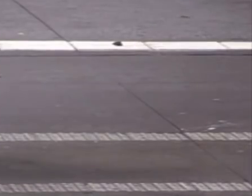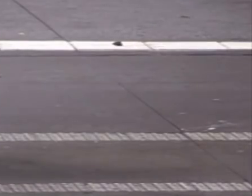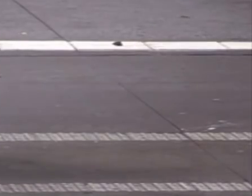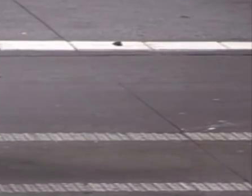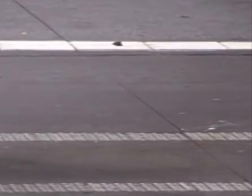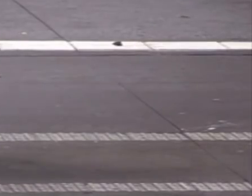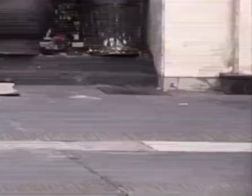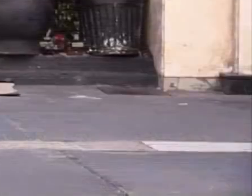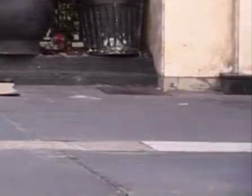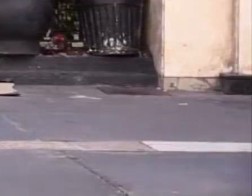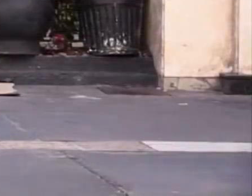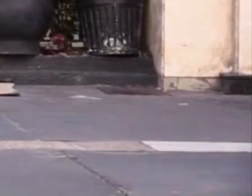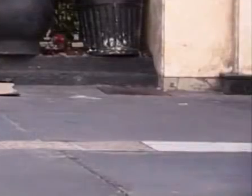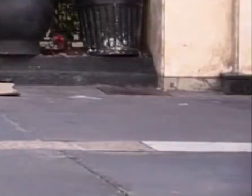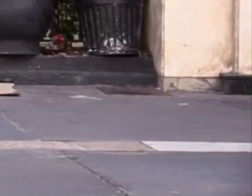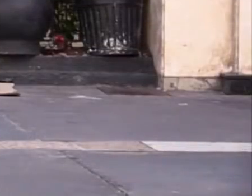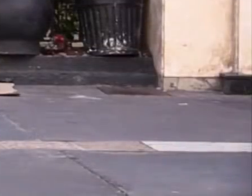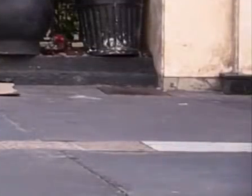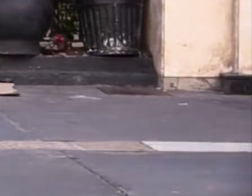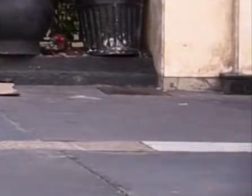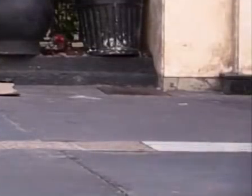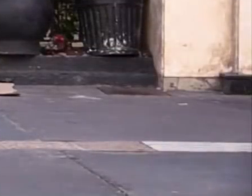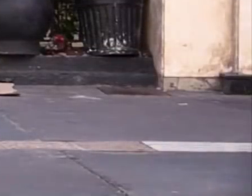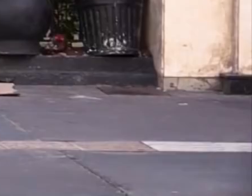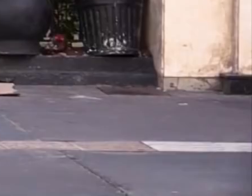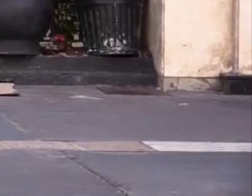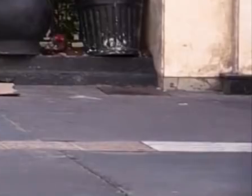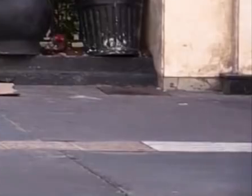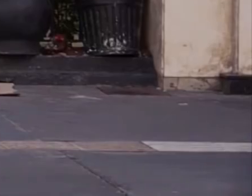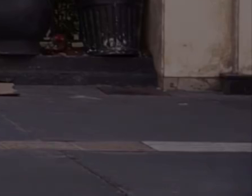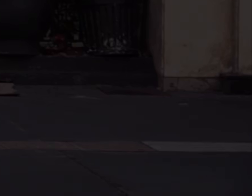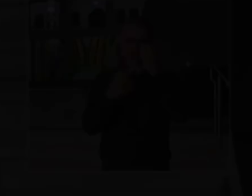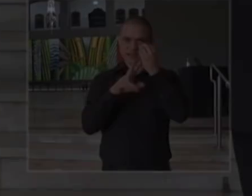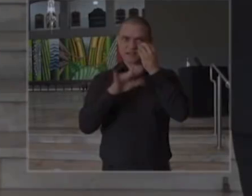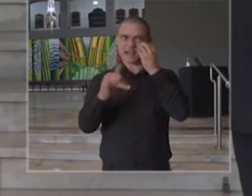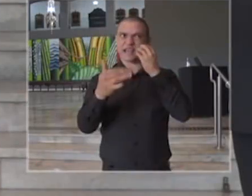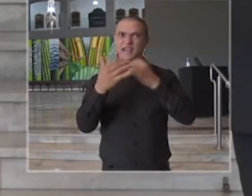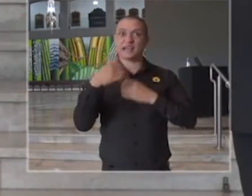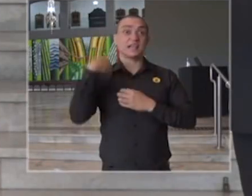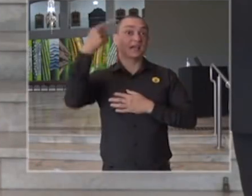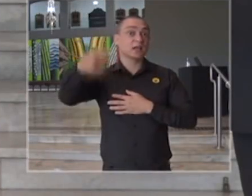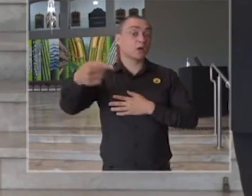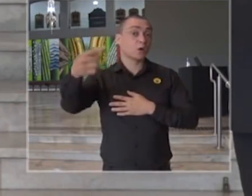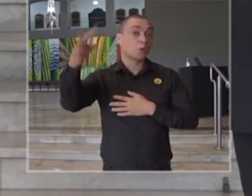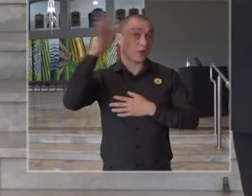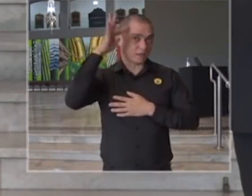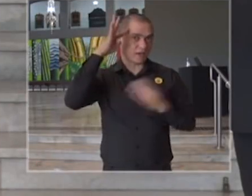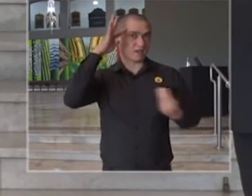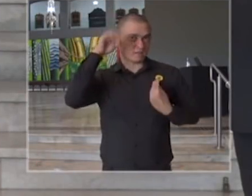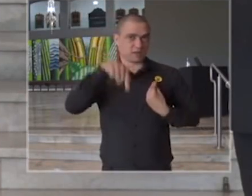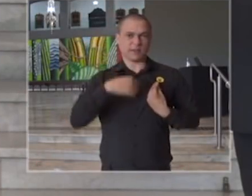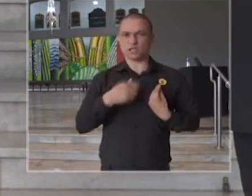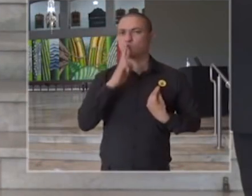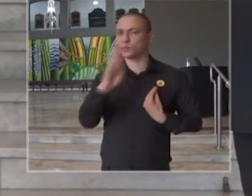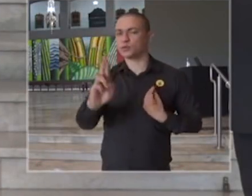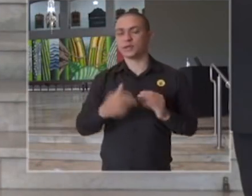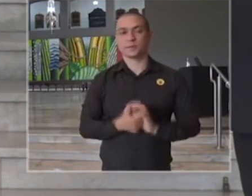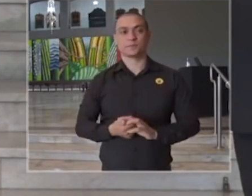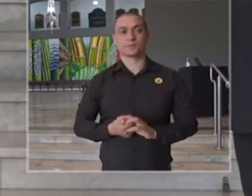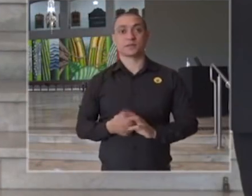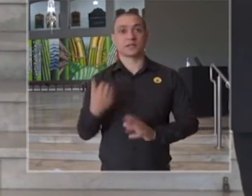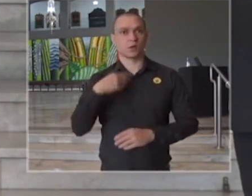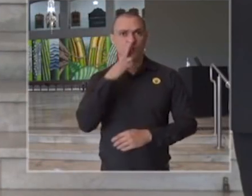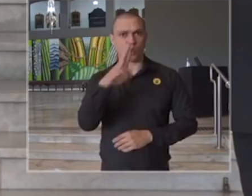que a taxa de isolamento social chegue a 60%. O governador João Dória, durante a coletiva de